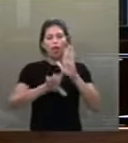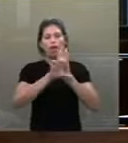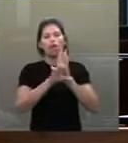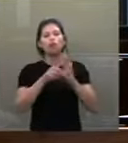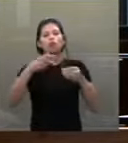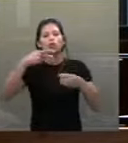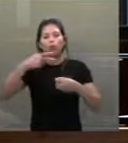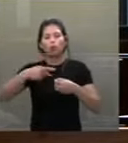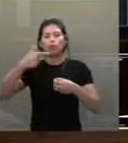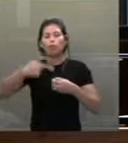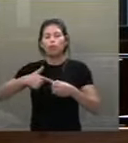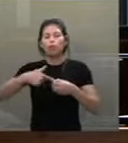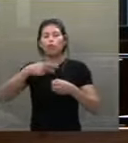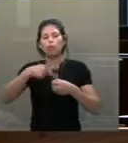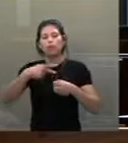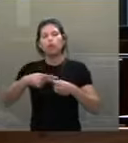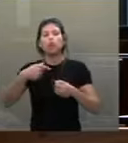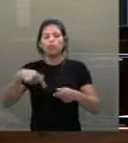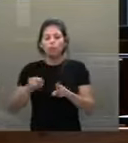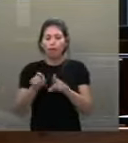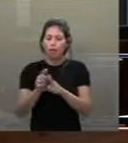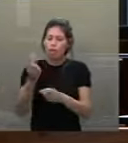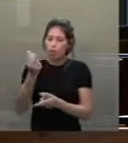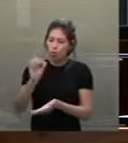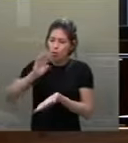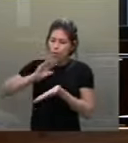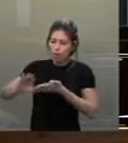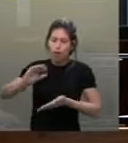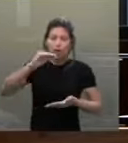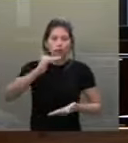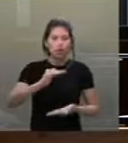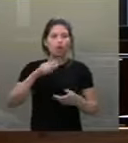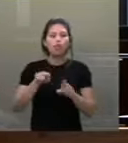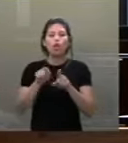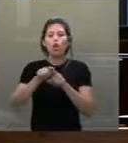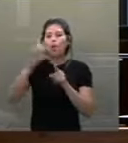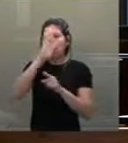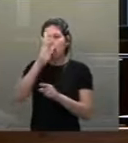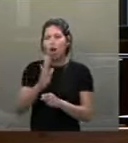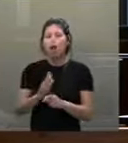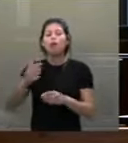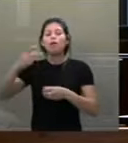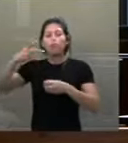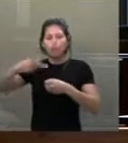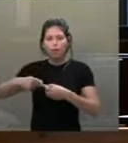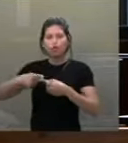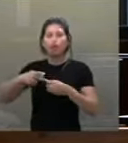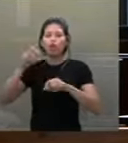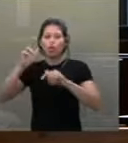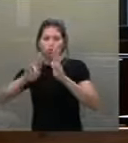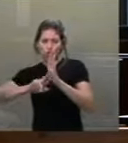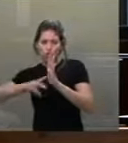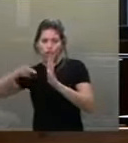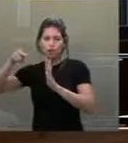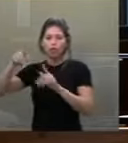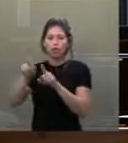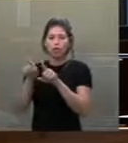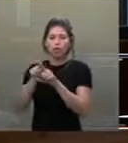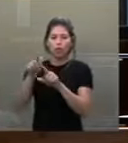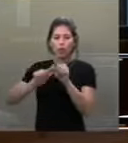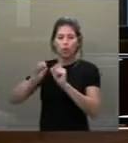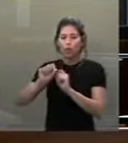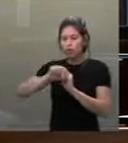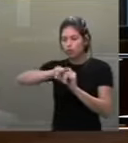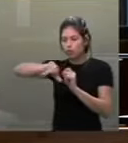parâmetros como o preço internacional do barril e custos nacionais de produção de petróleo e derivados, consoante a situação do